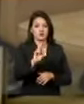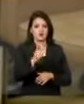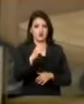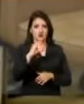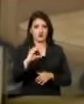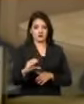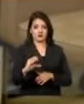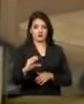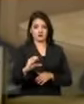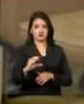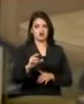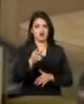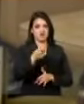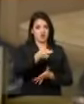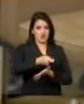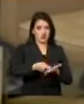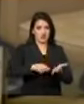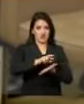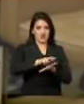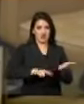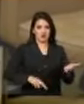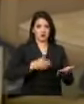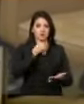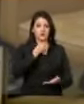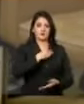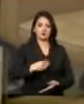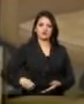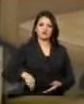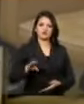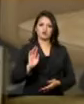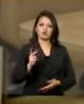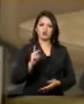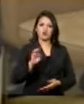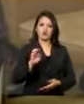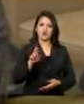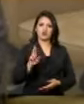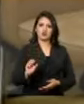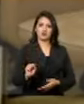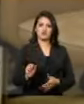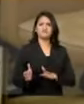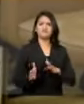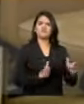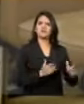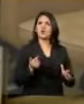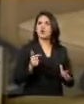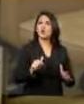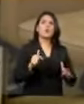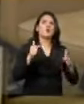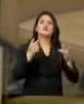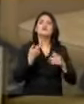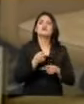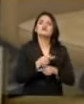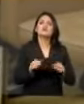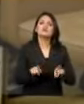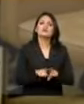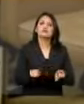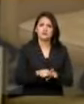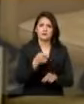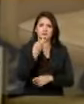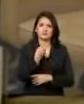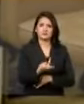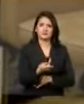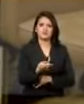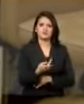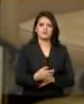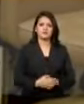relator ministro Eros Grau. Mas eu trago aqui outro argumento também, ilustre ministro